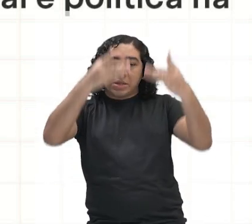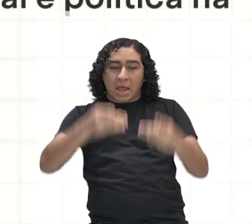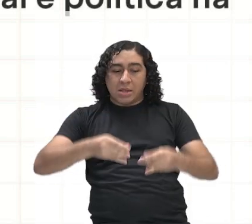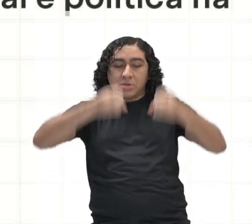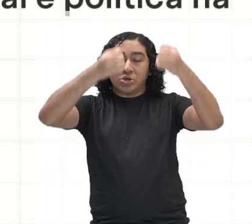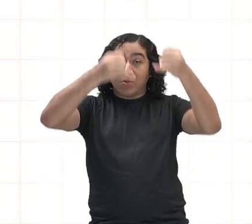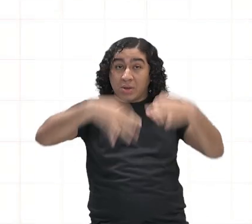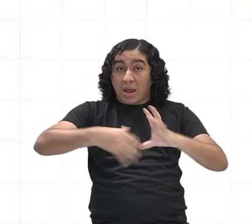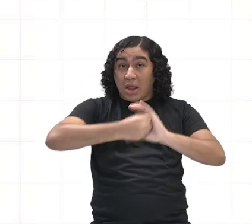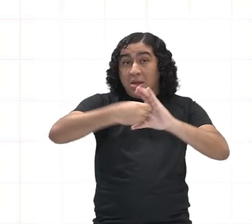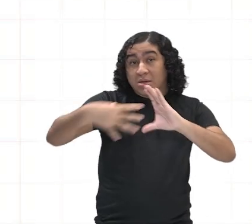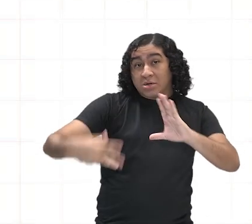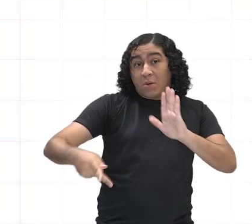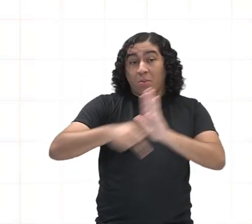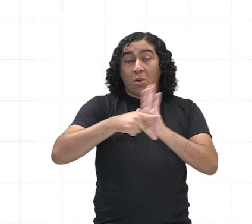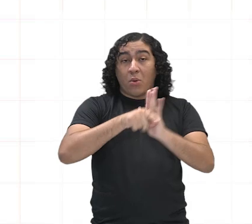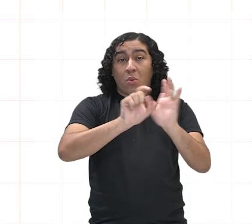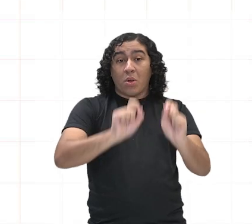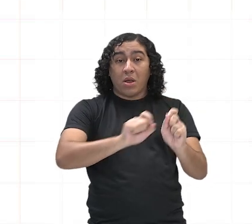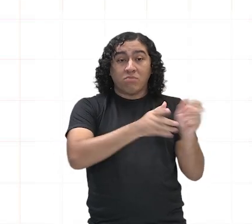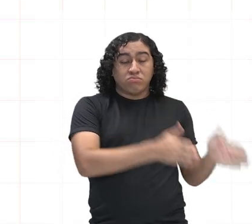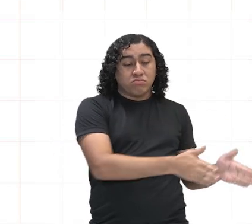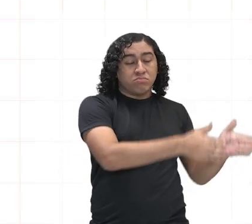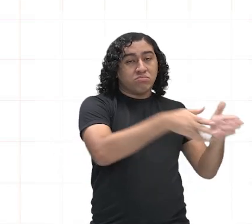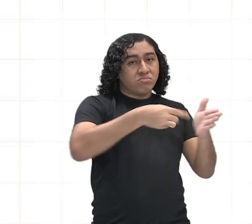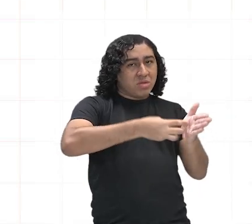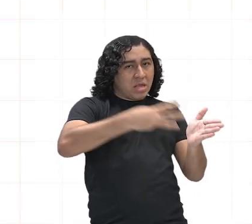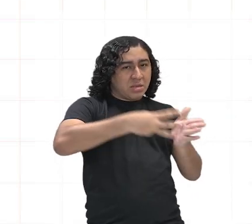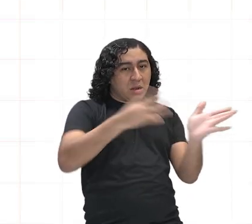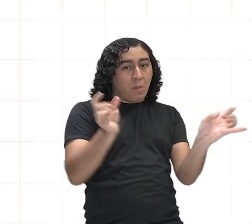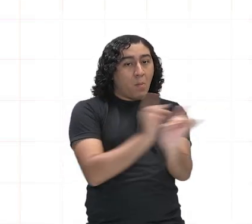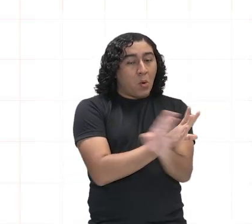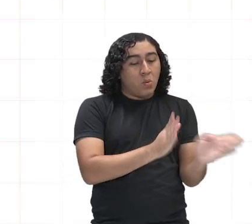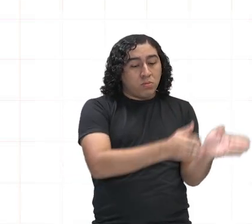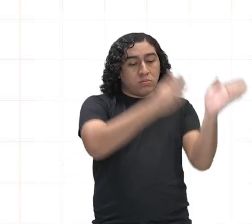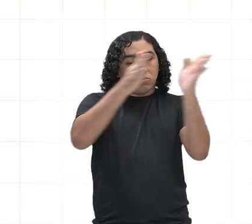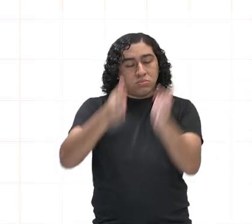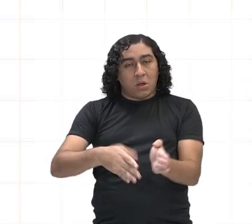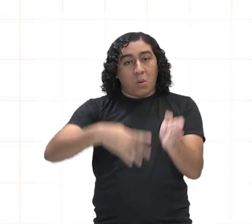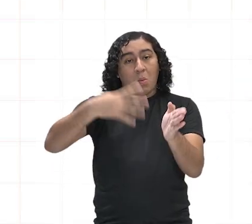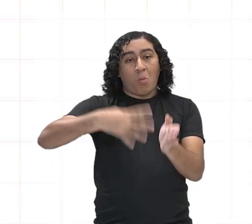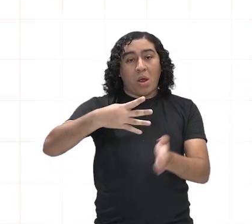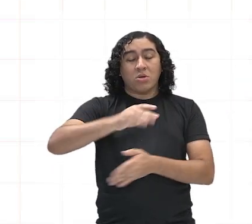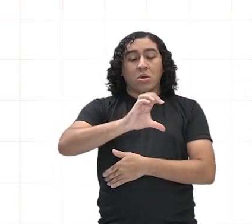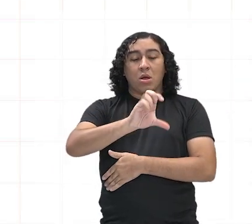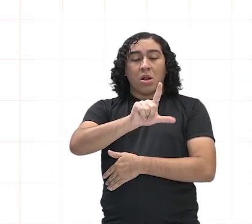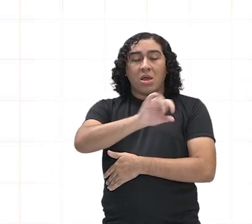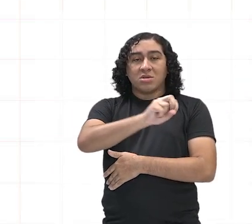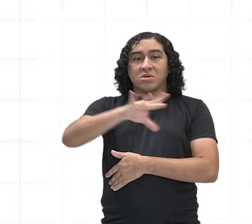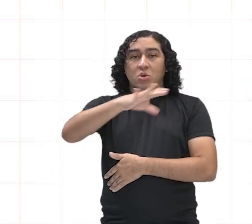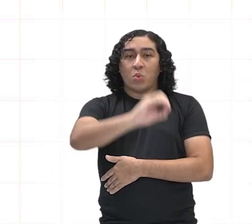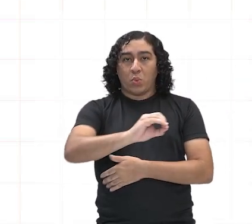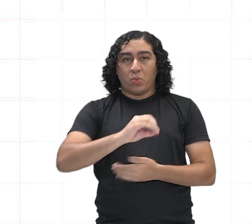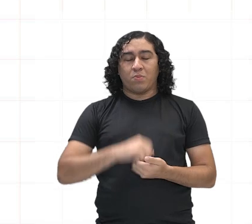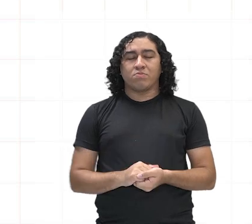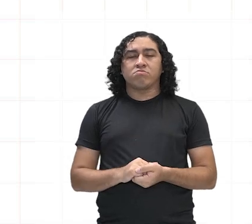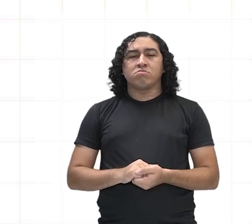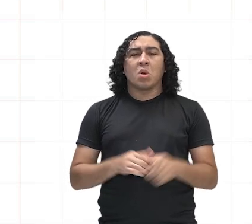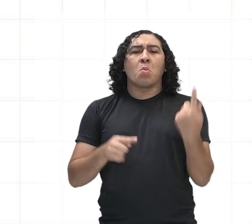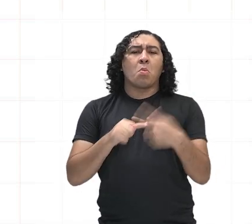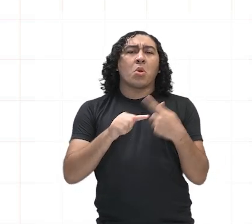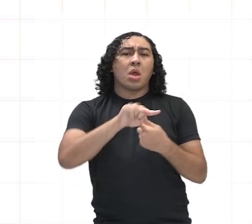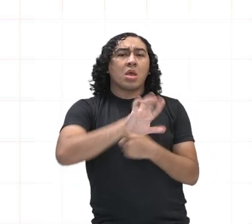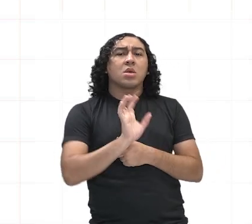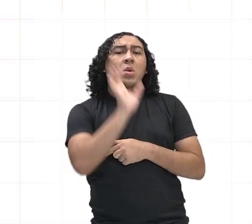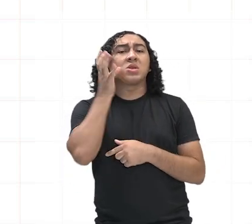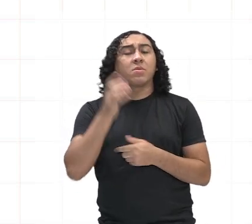o período clássico. Vamos lá. Período de maior brilho da civilização grega, por quê? Porque é